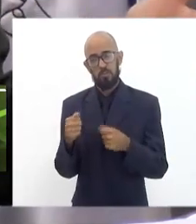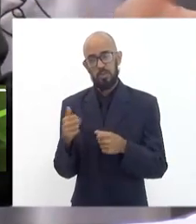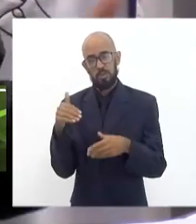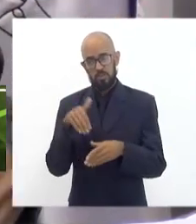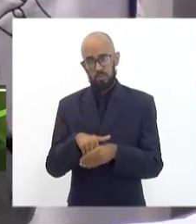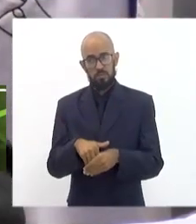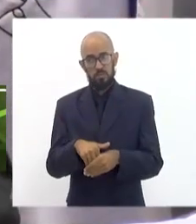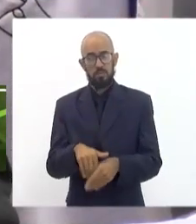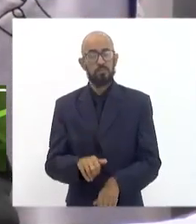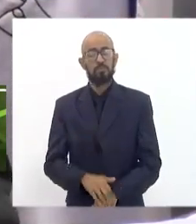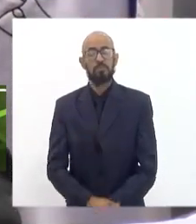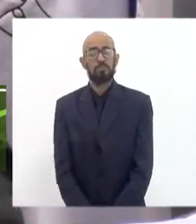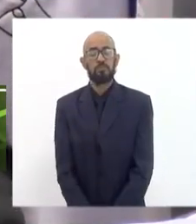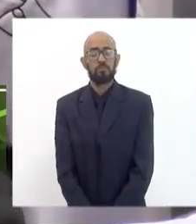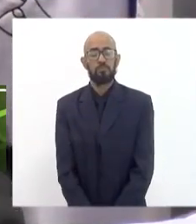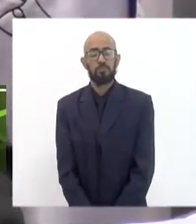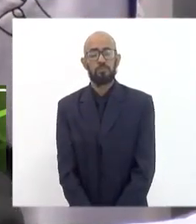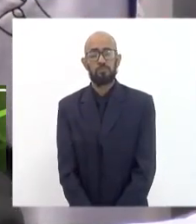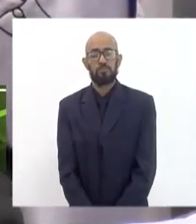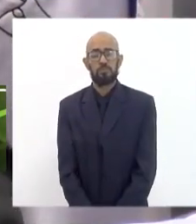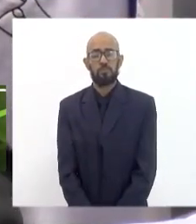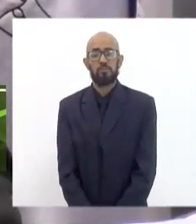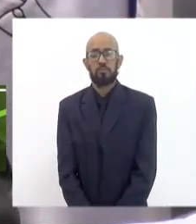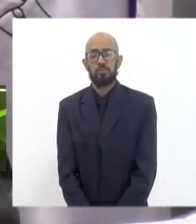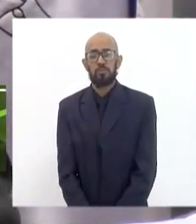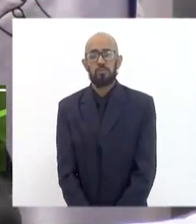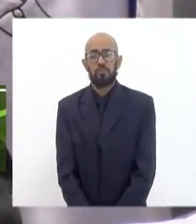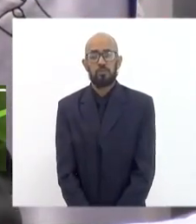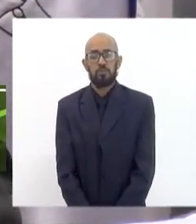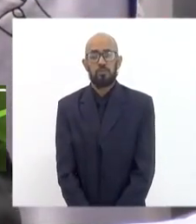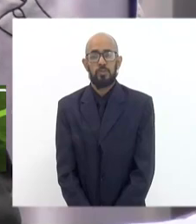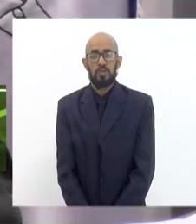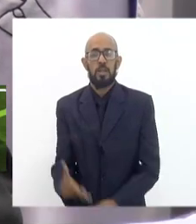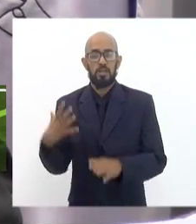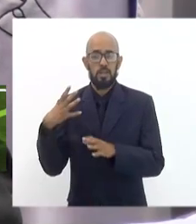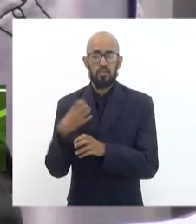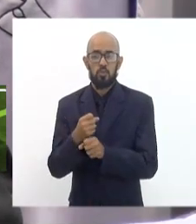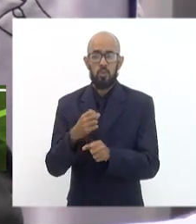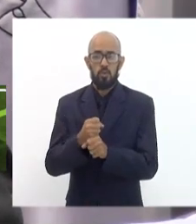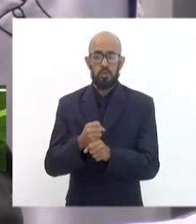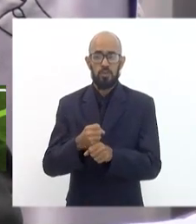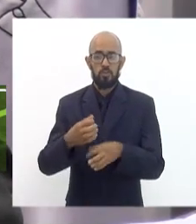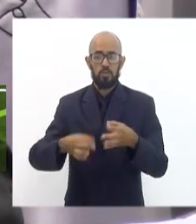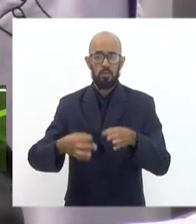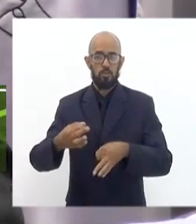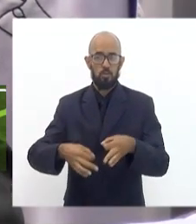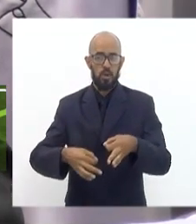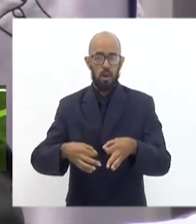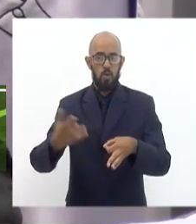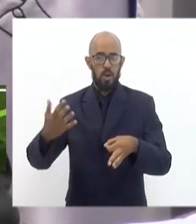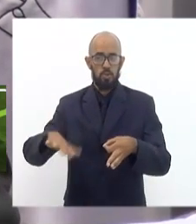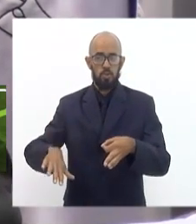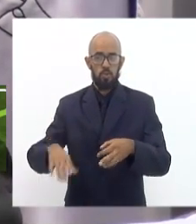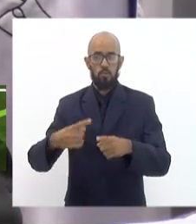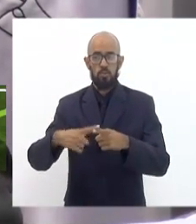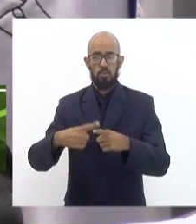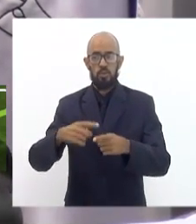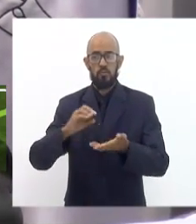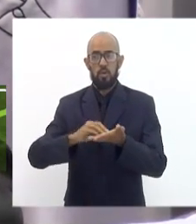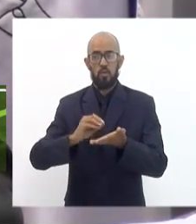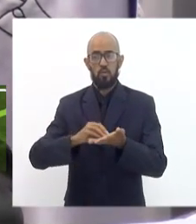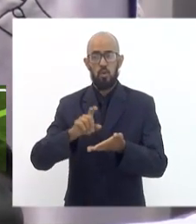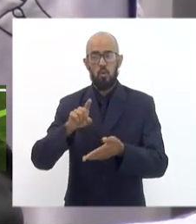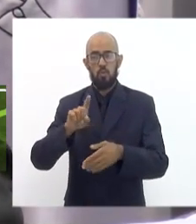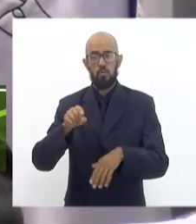fazer que vão ser né e na história último acho que antes o tribunal rejeitou exatamente ficar disso eu não chegou um e-mail por